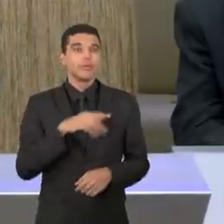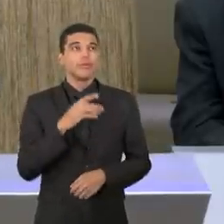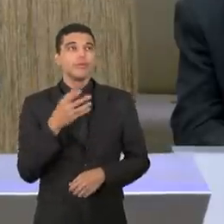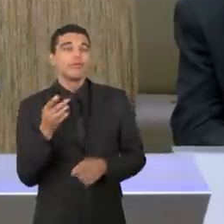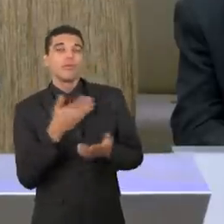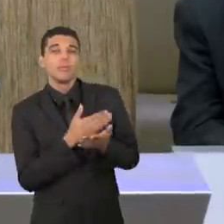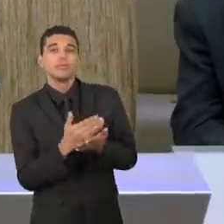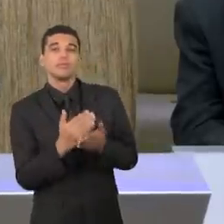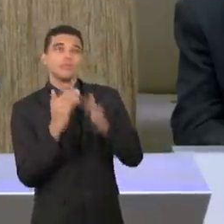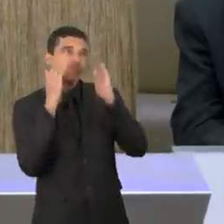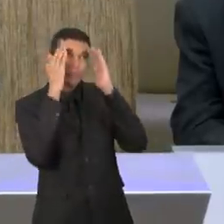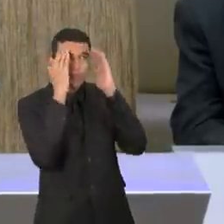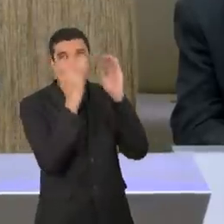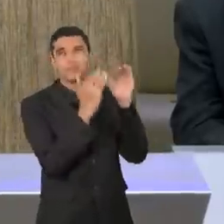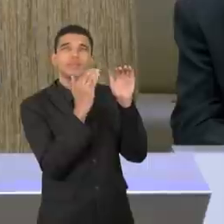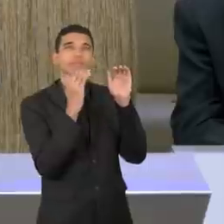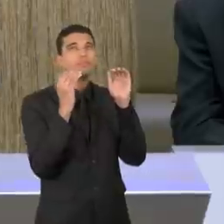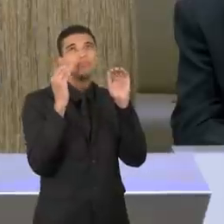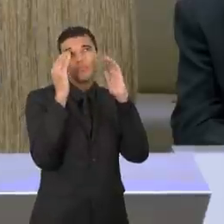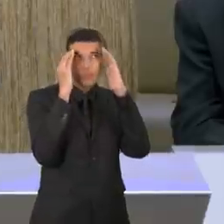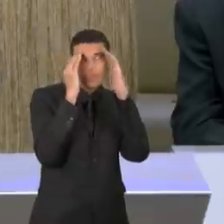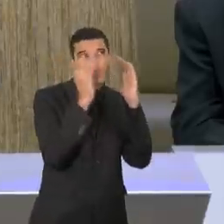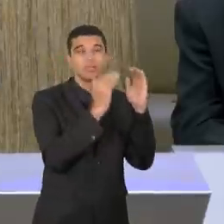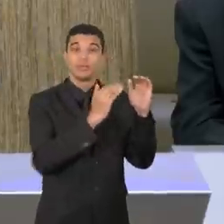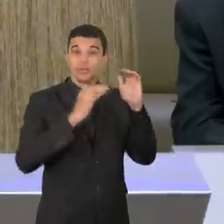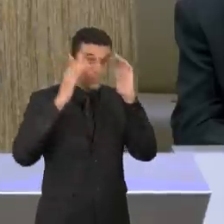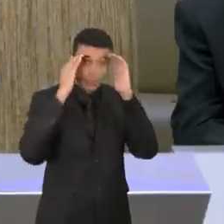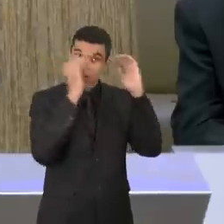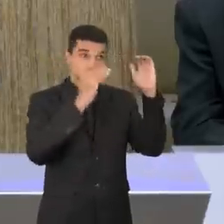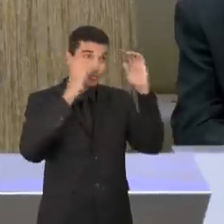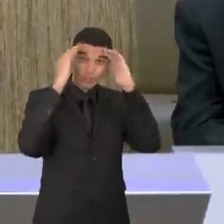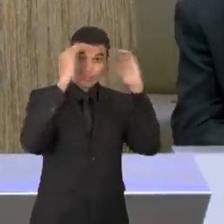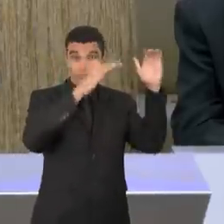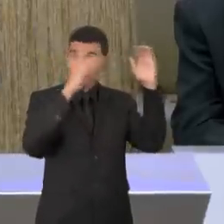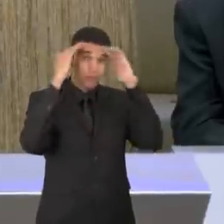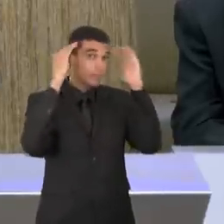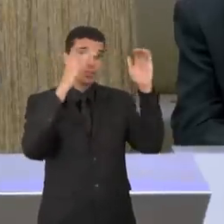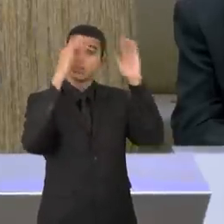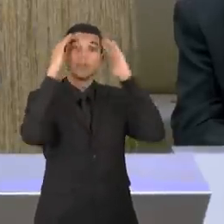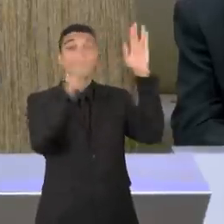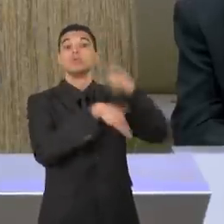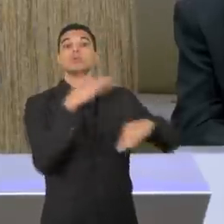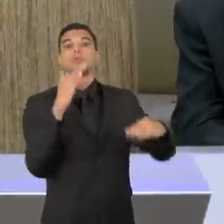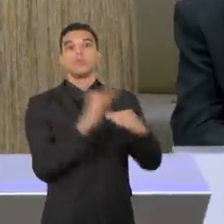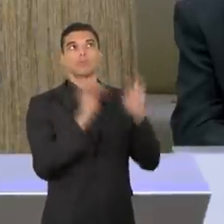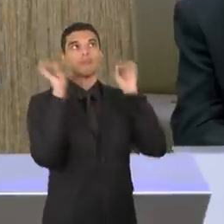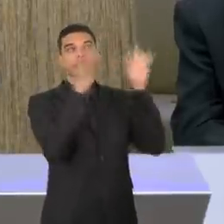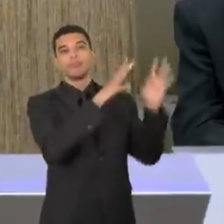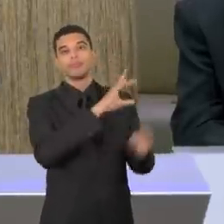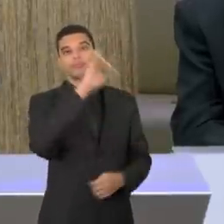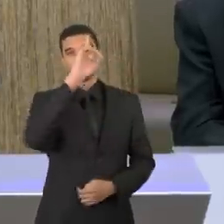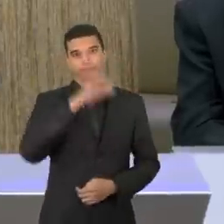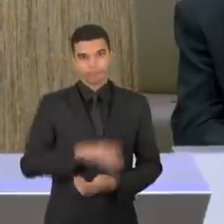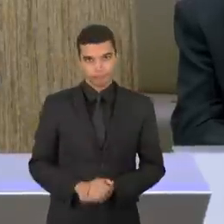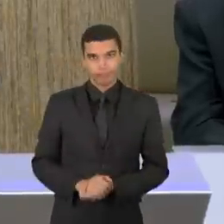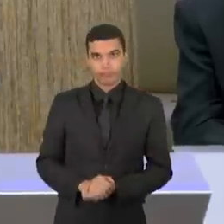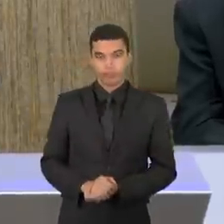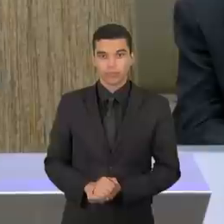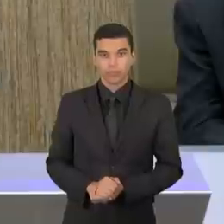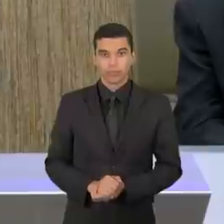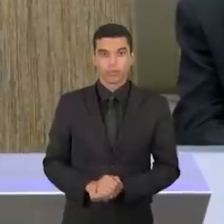a ponto de o coração ficar leviano diante de Deus. O salmista, no